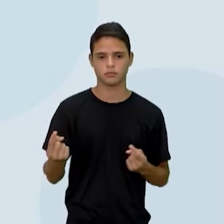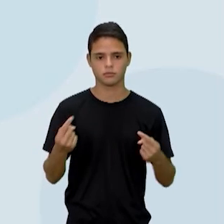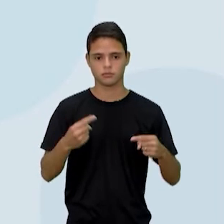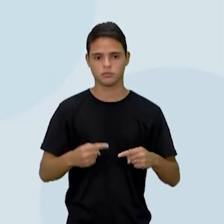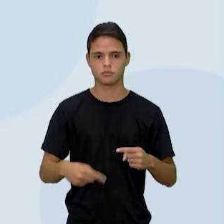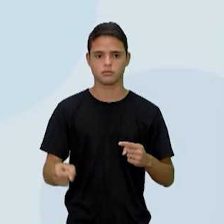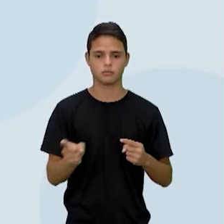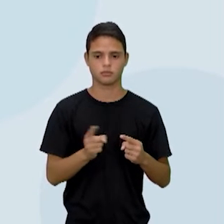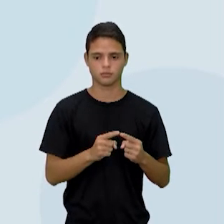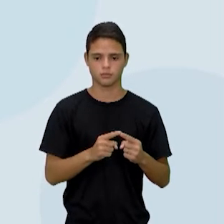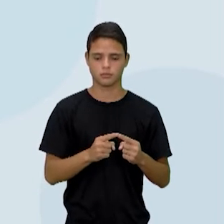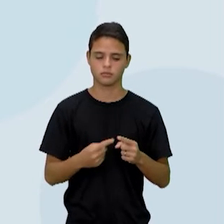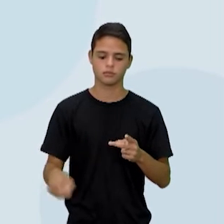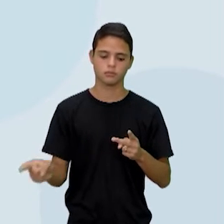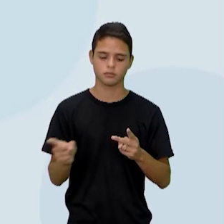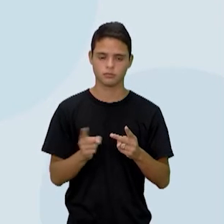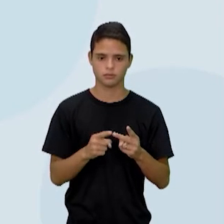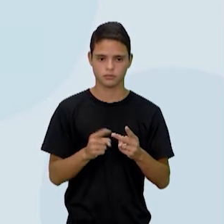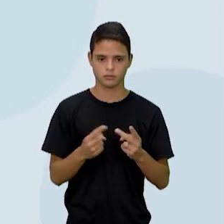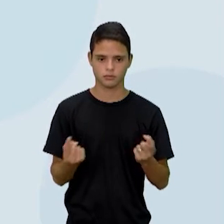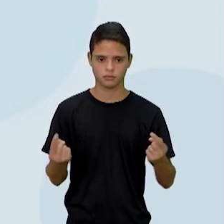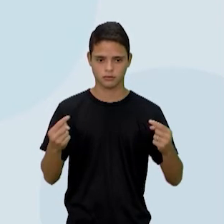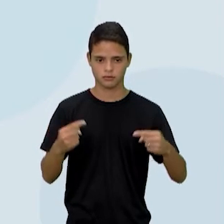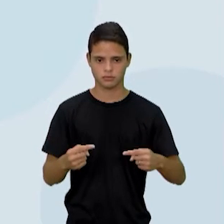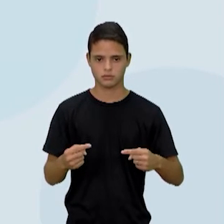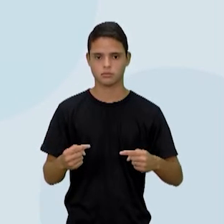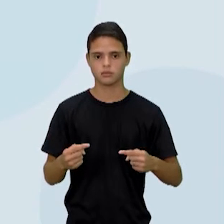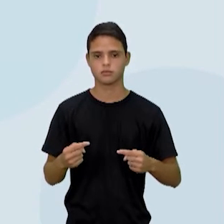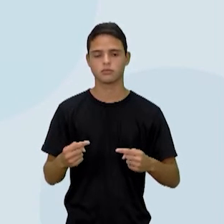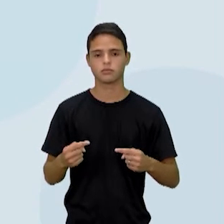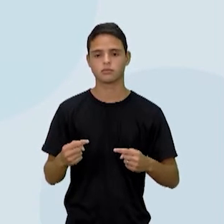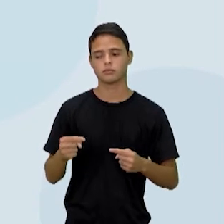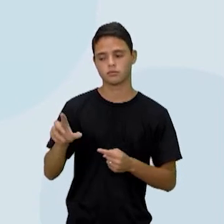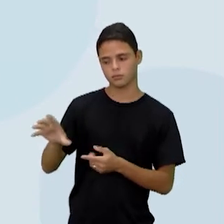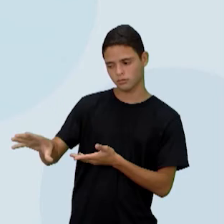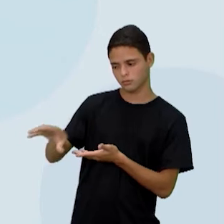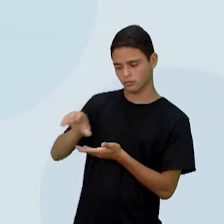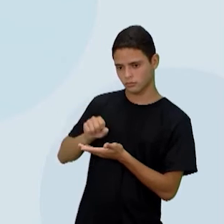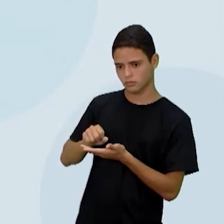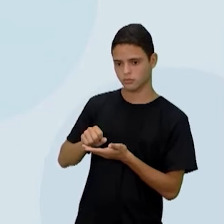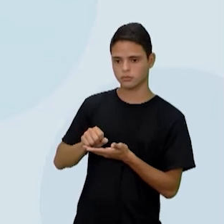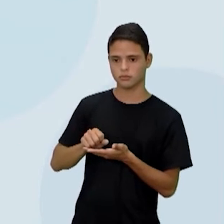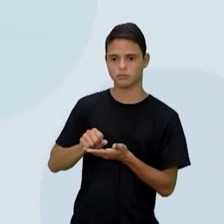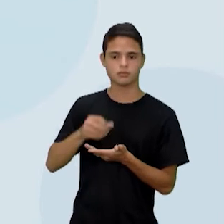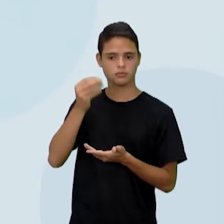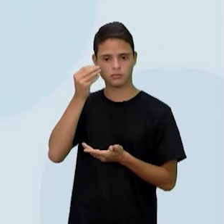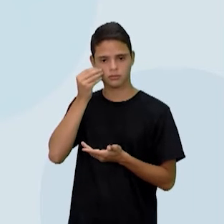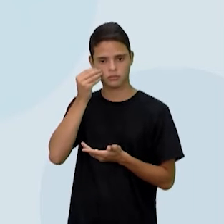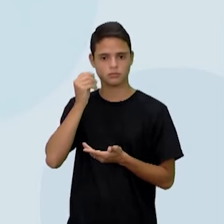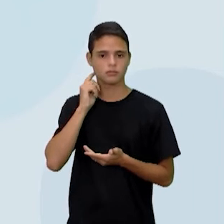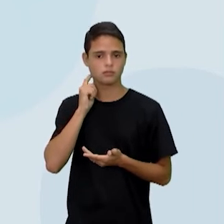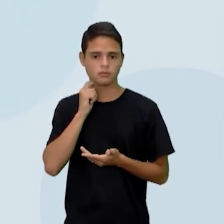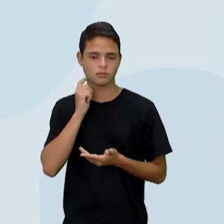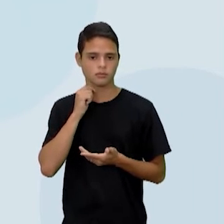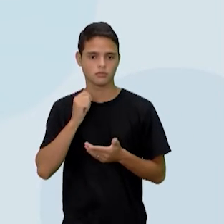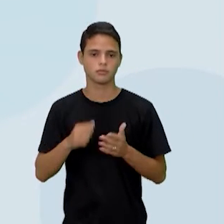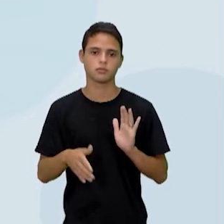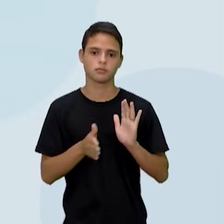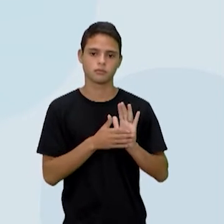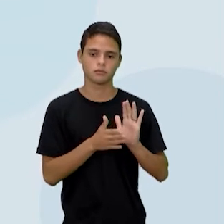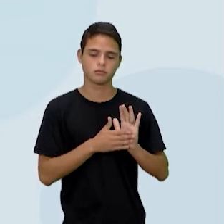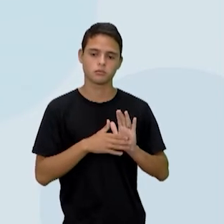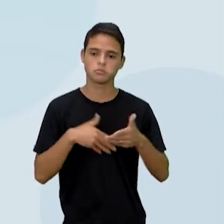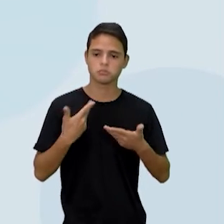o desafio 2, né, relaciona-se intrinsecamente com o primeiro, é pegar esse esboço que você fez anteriormente, né,